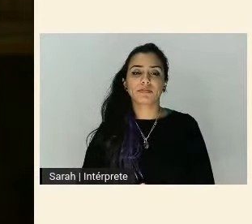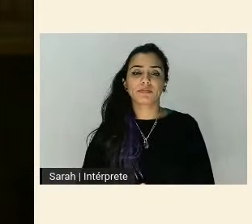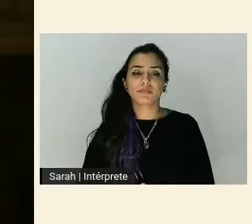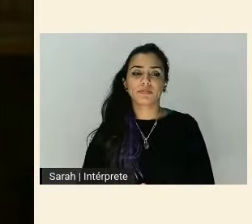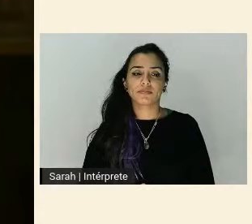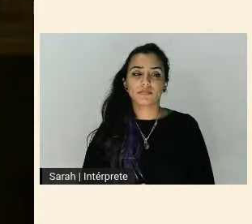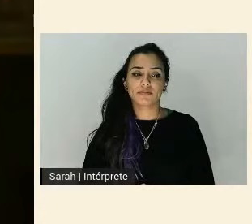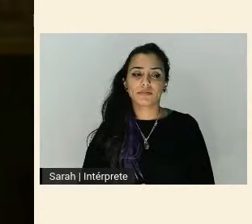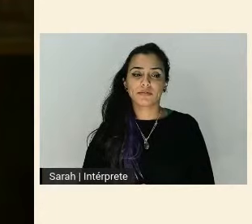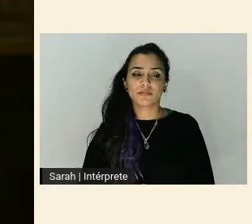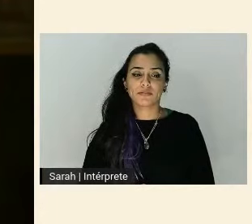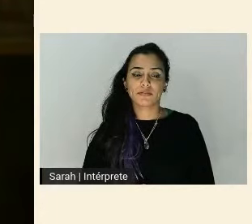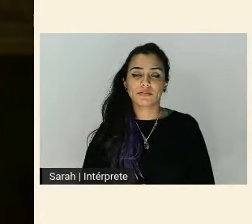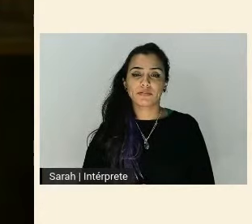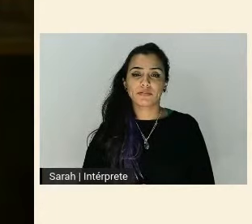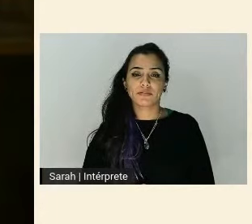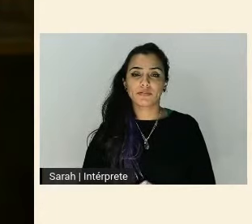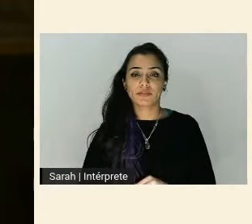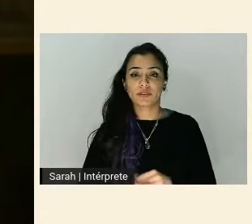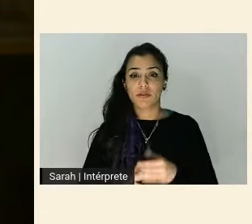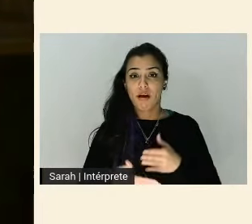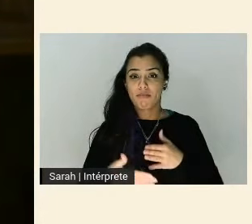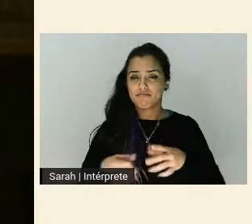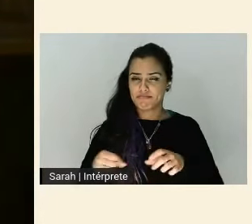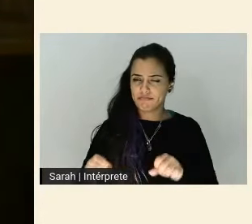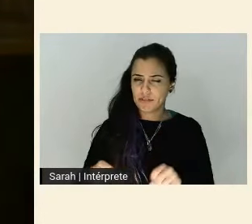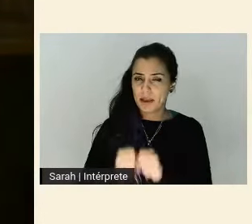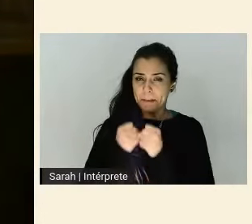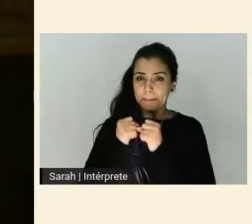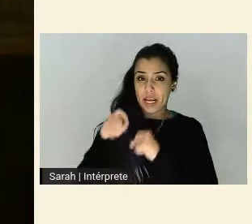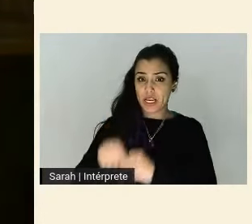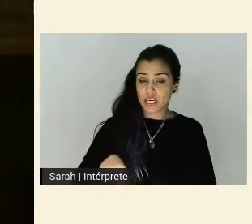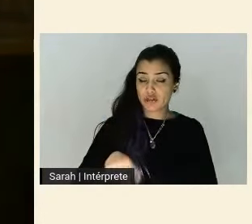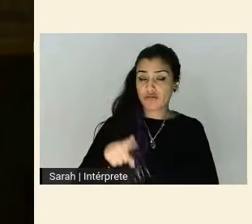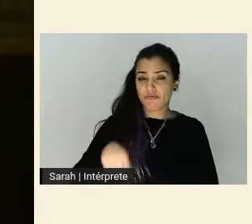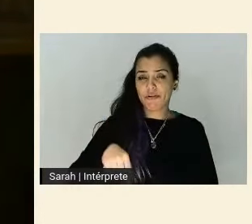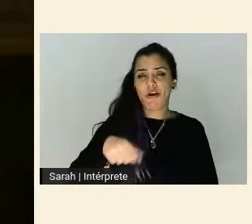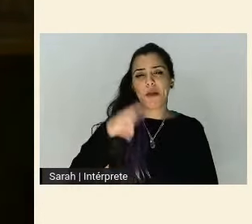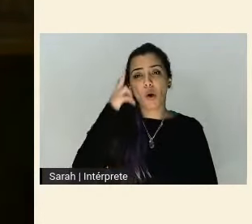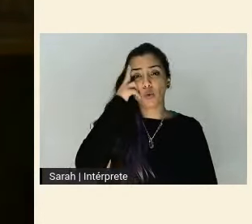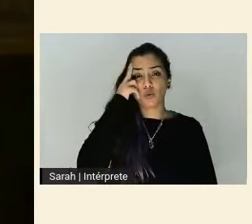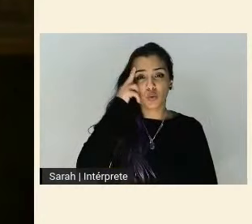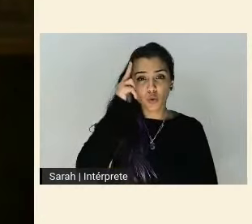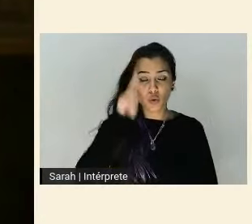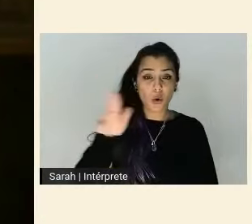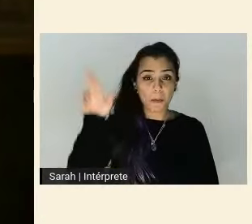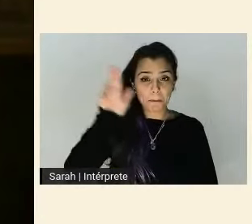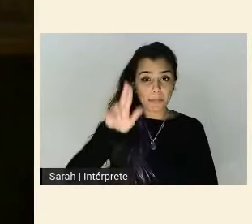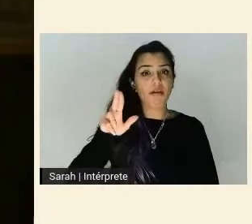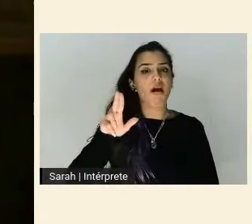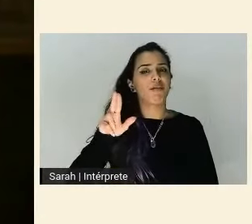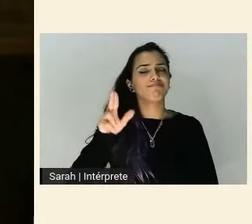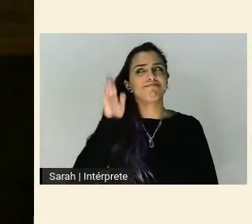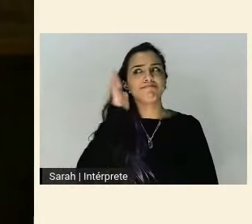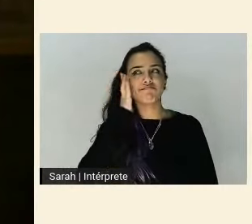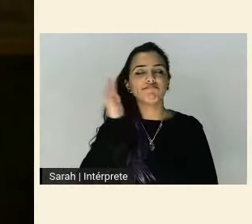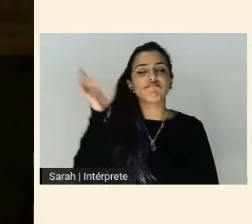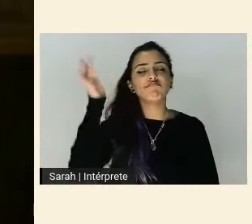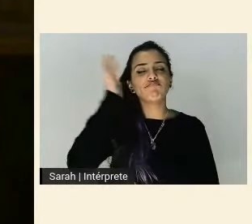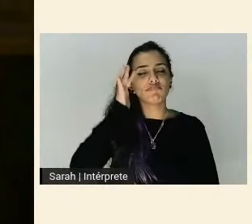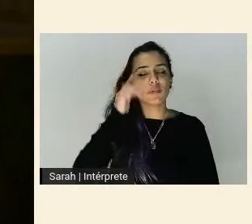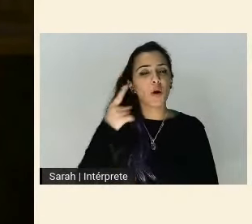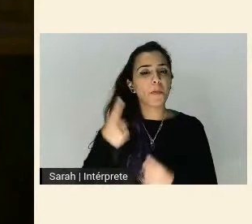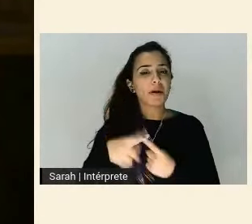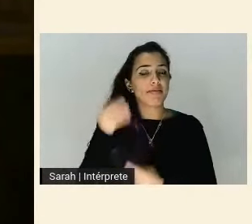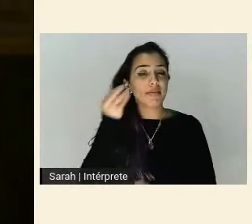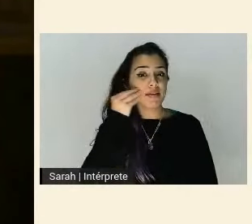fronteira foi uma utopia modernista. Literatos dos quatro cantos sonharam em viver das letras em sua própria terra,